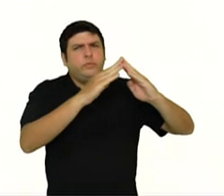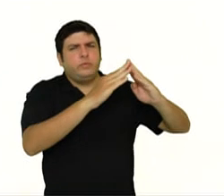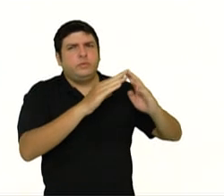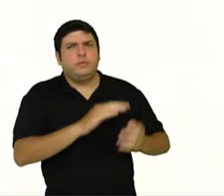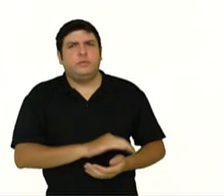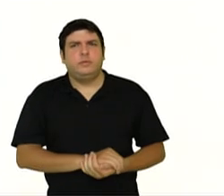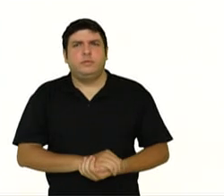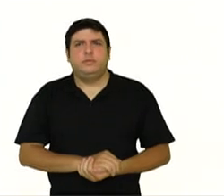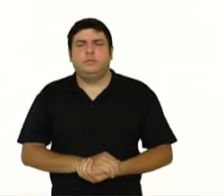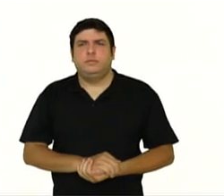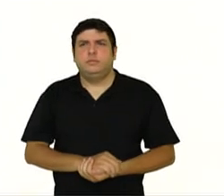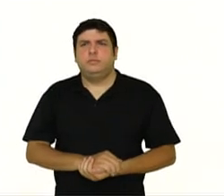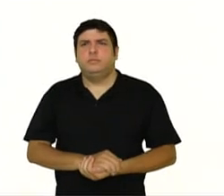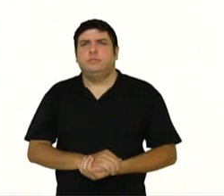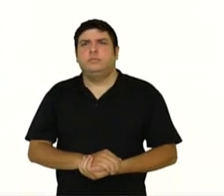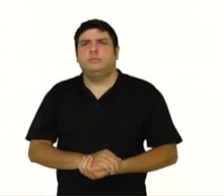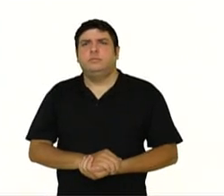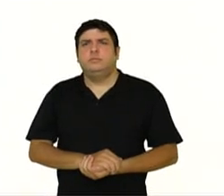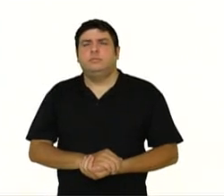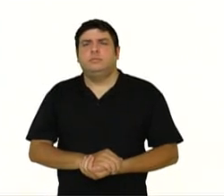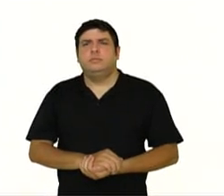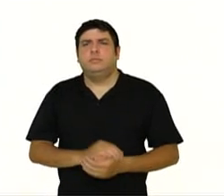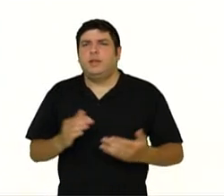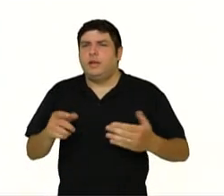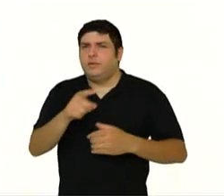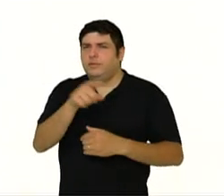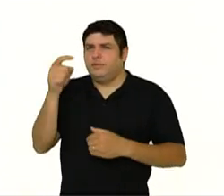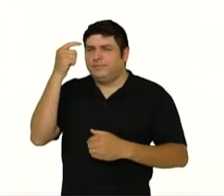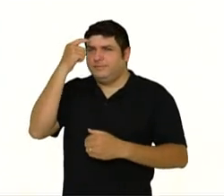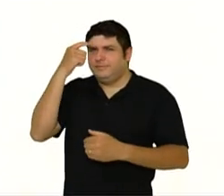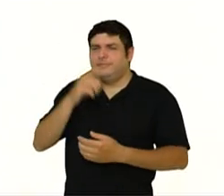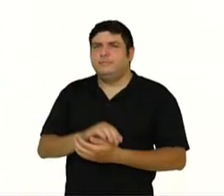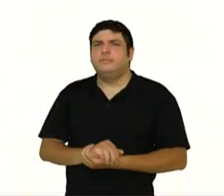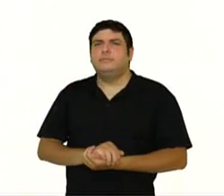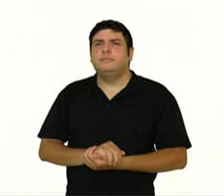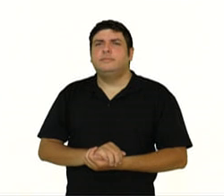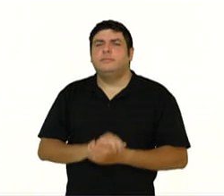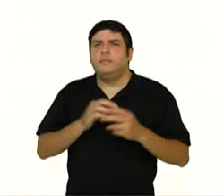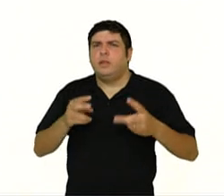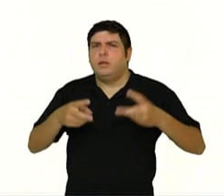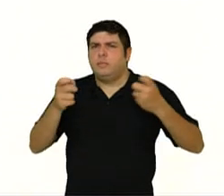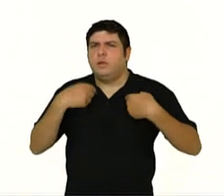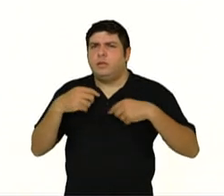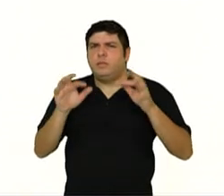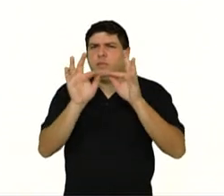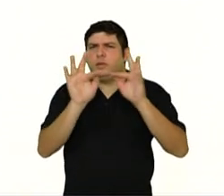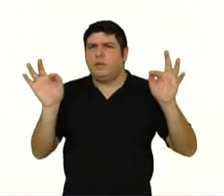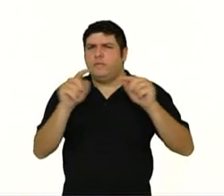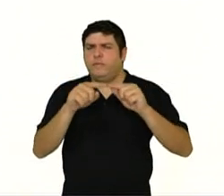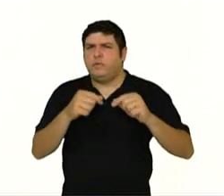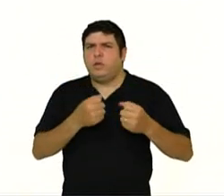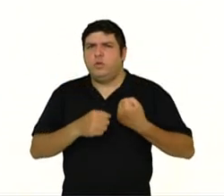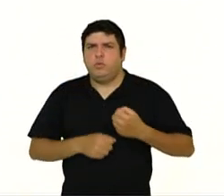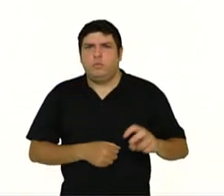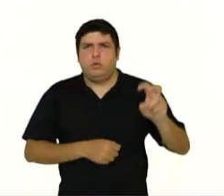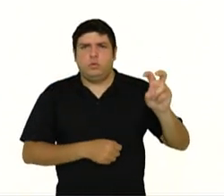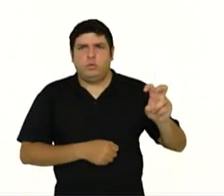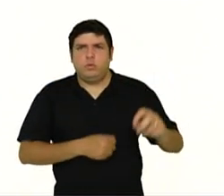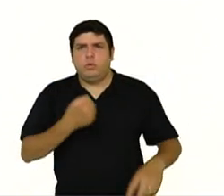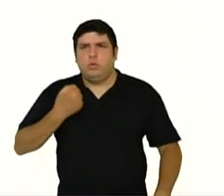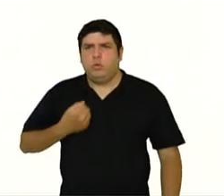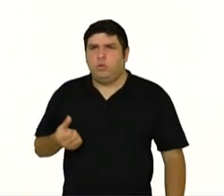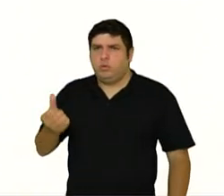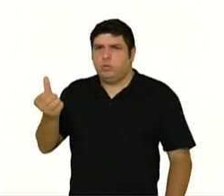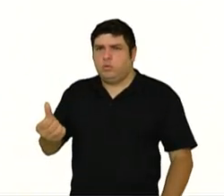Outra propaganda, e agora a gente tem um exercício para você pensar. Observe o enunciado principal da propaganda 5 e da propaganda